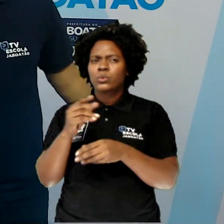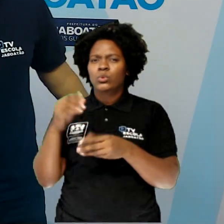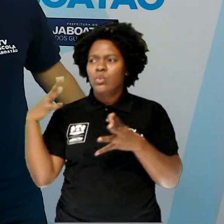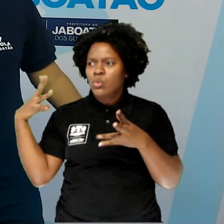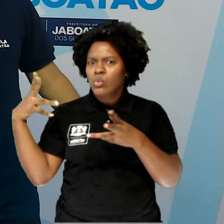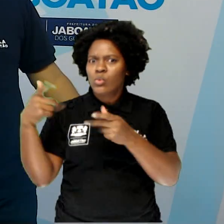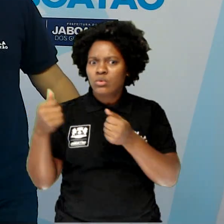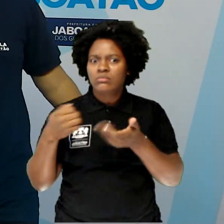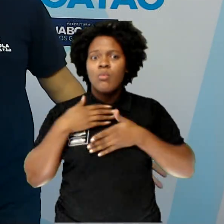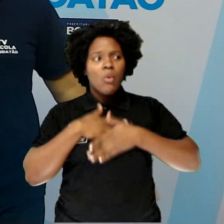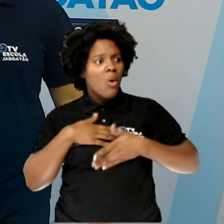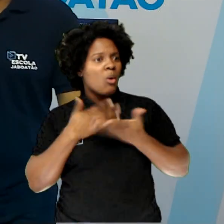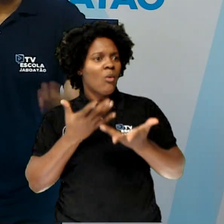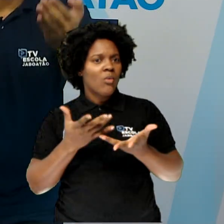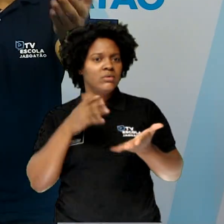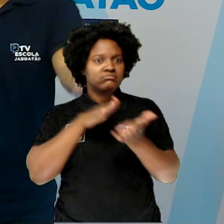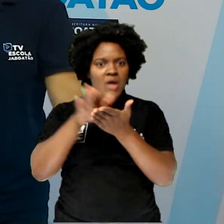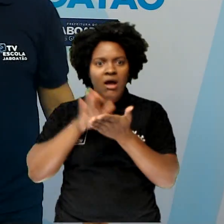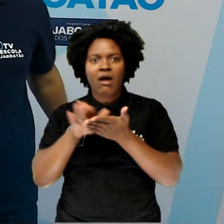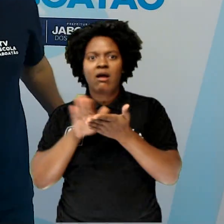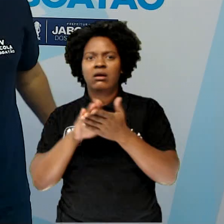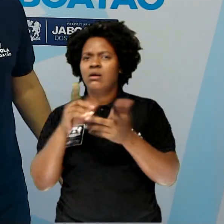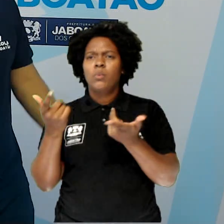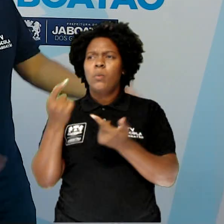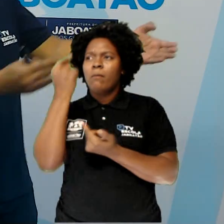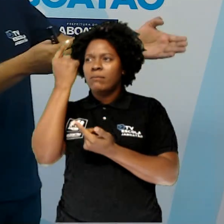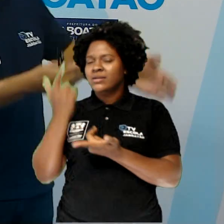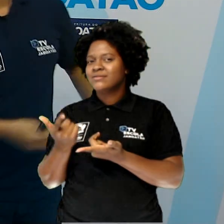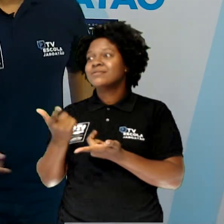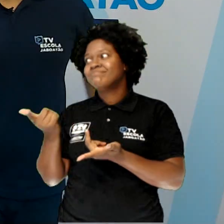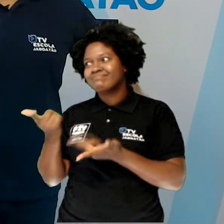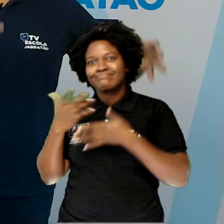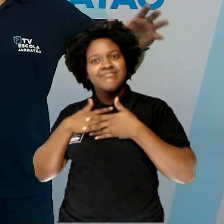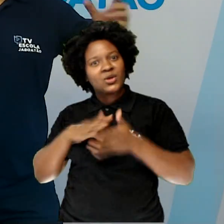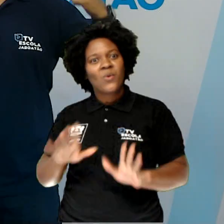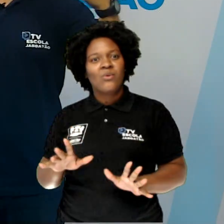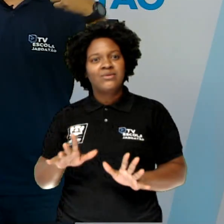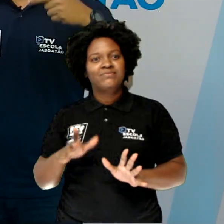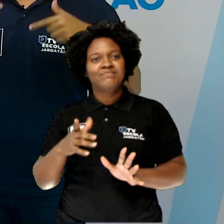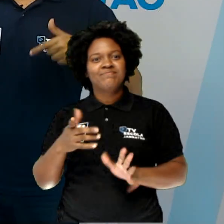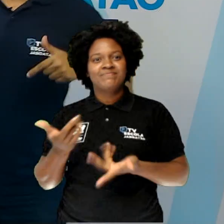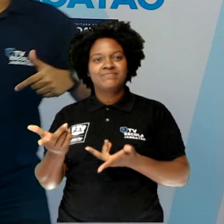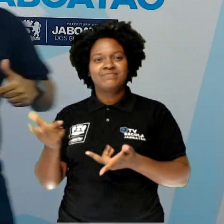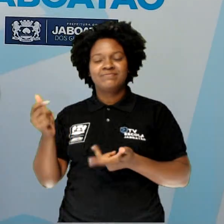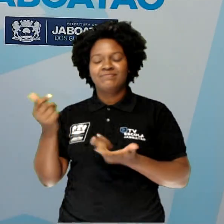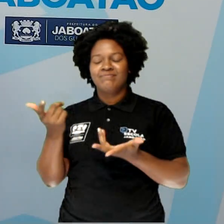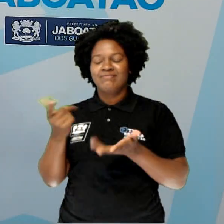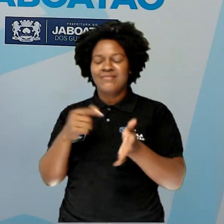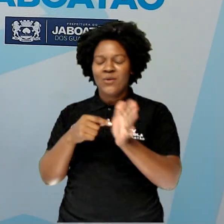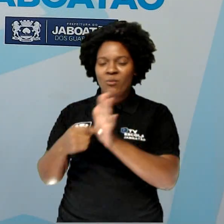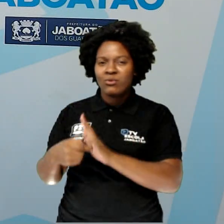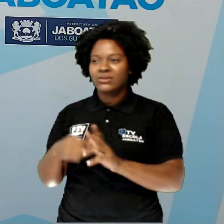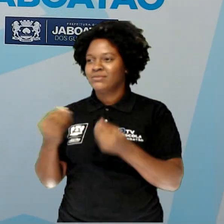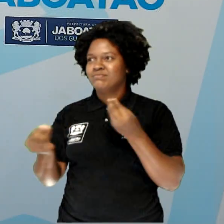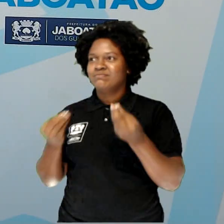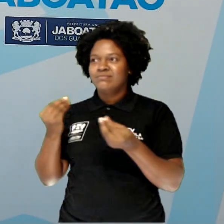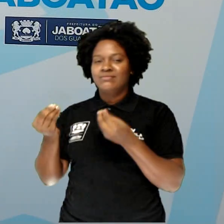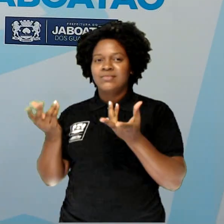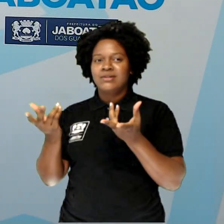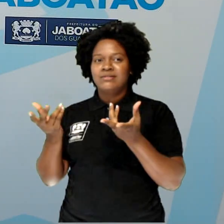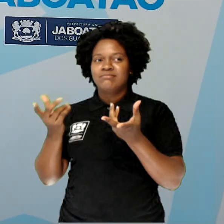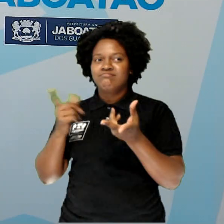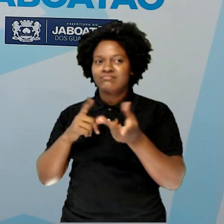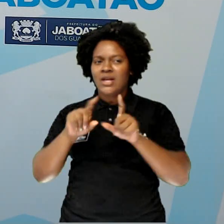mundo gosta de consumir. Quem não gosta de uma oferta, né, Érica? Me diga, Érica, mostra aí pra gente. Como é que você fica quando você sai